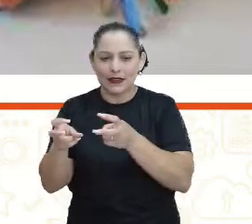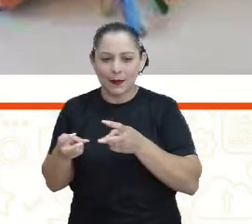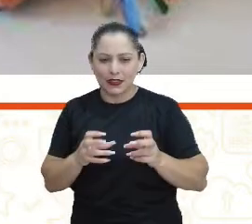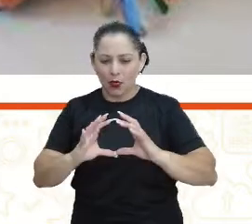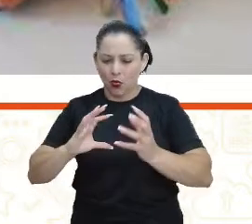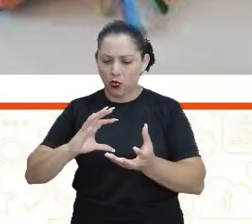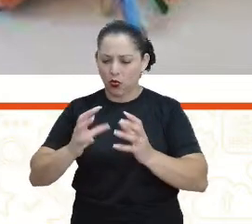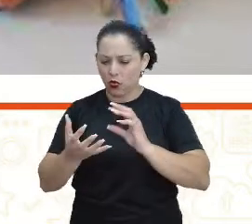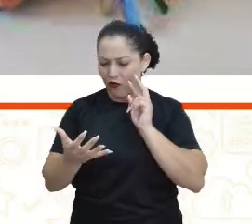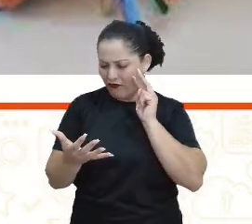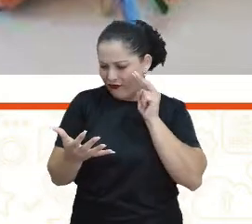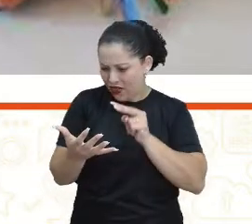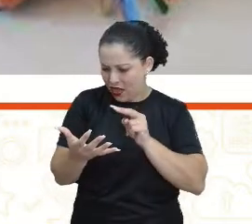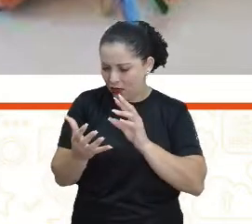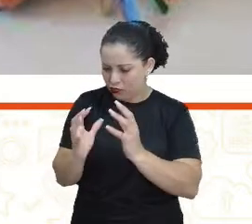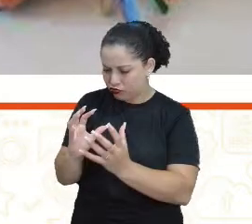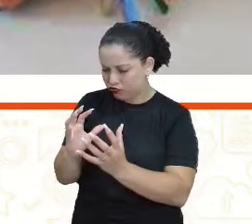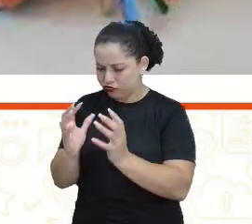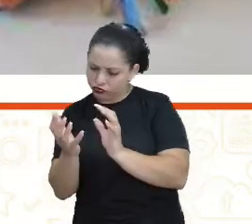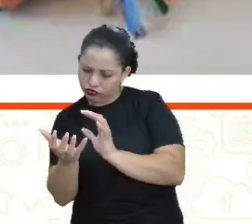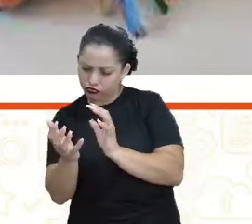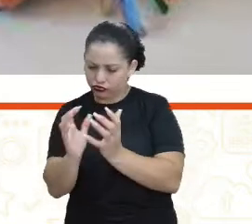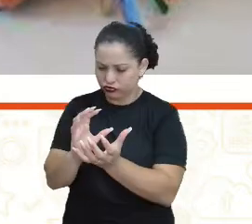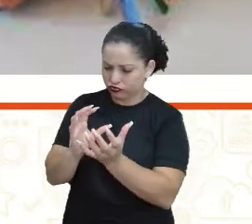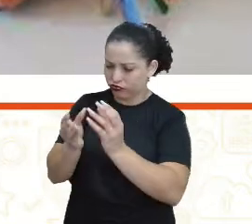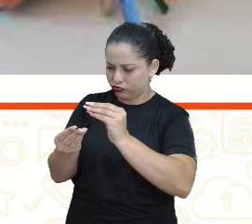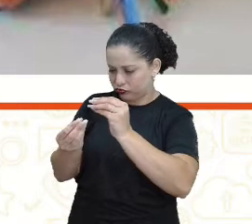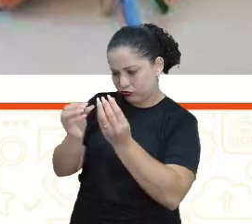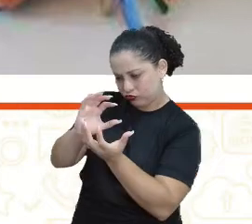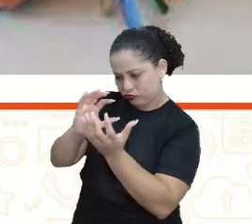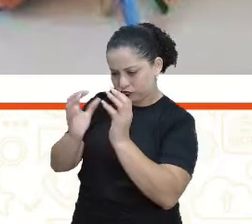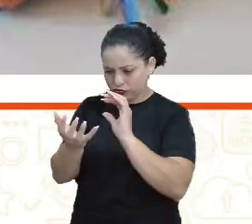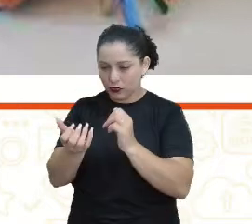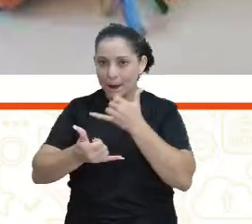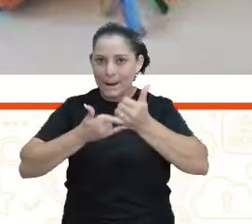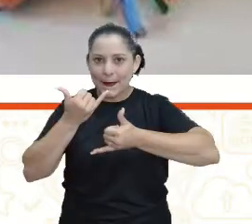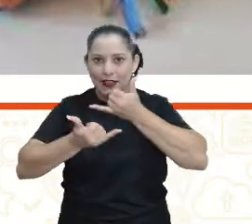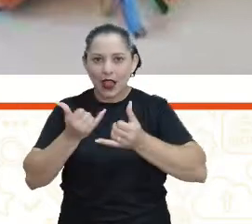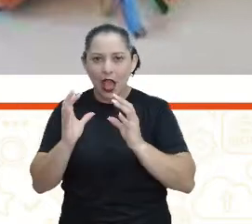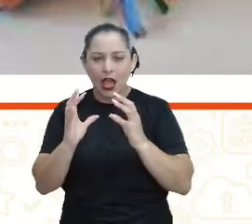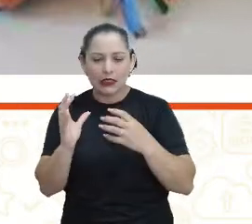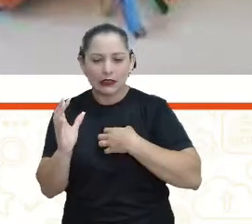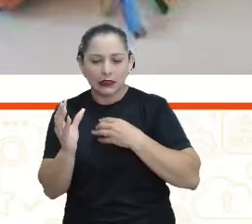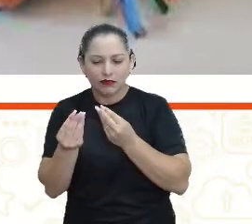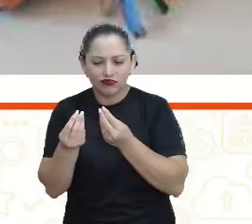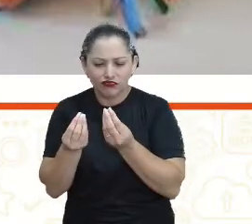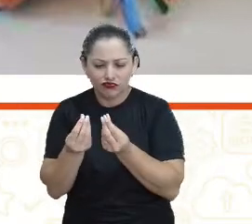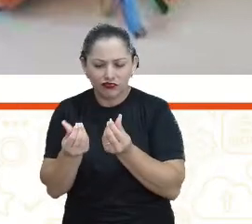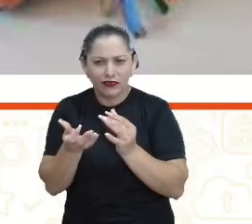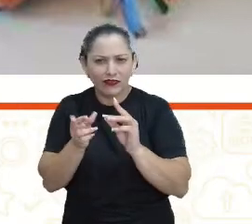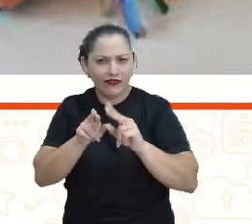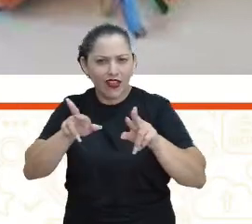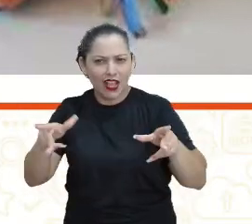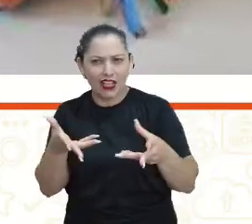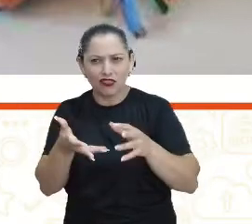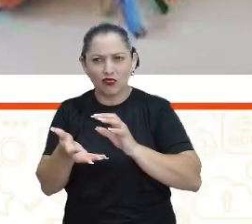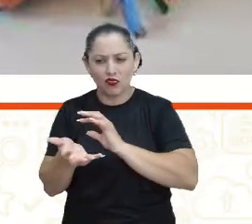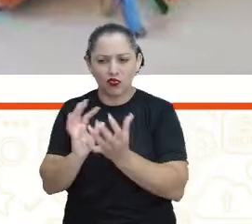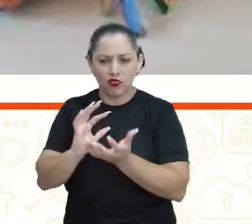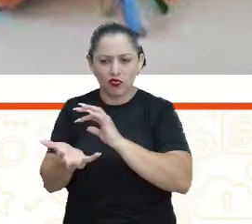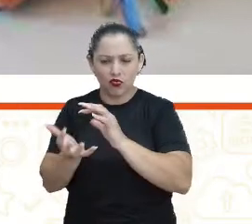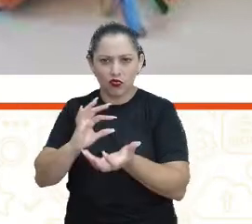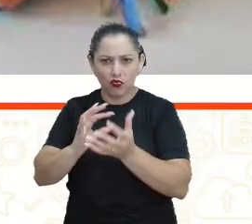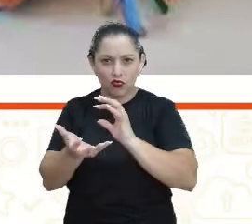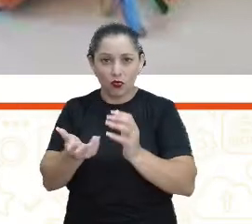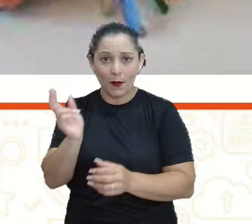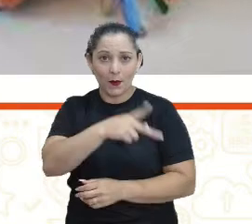e tátil. A criança se aproxima, brinca, sente texturas diferentes, movimentos diferentes. O